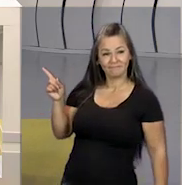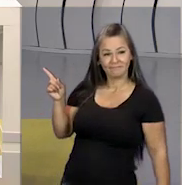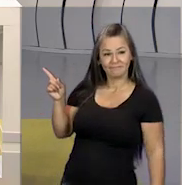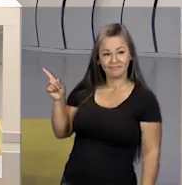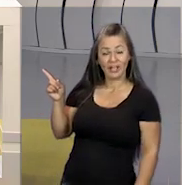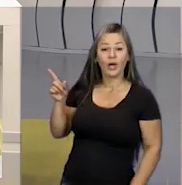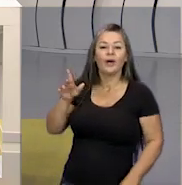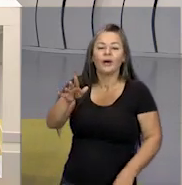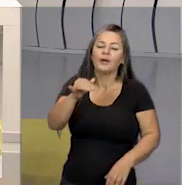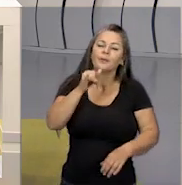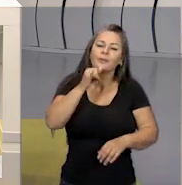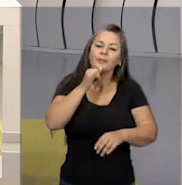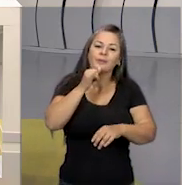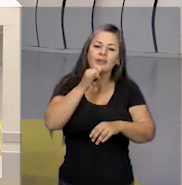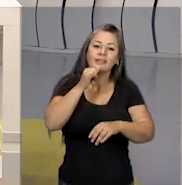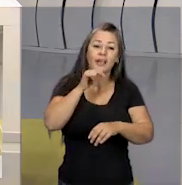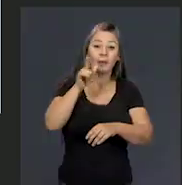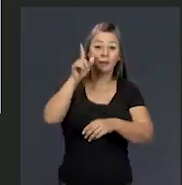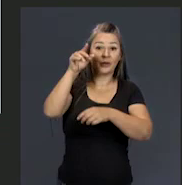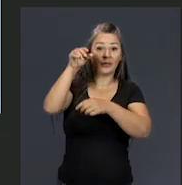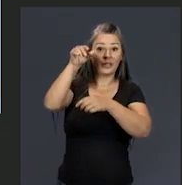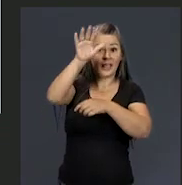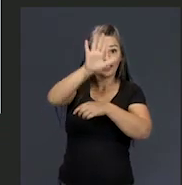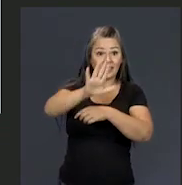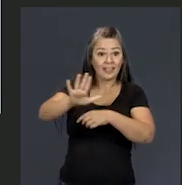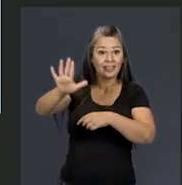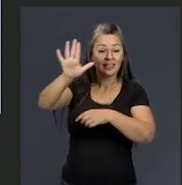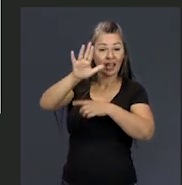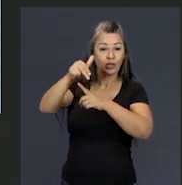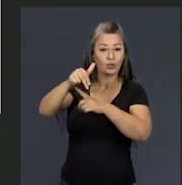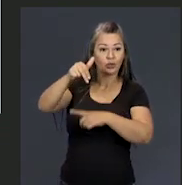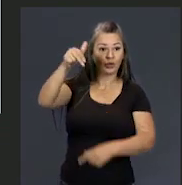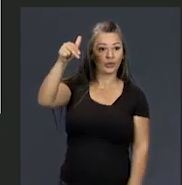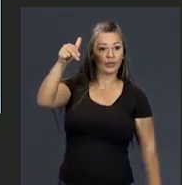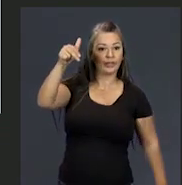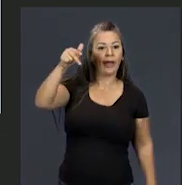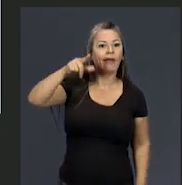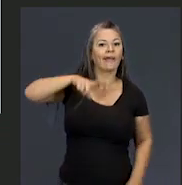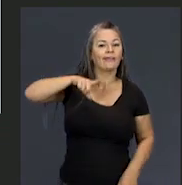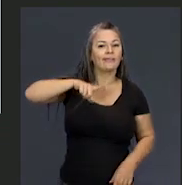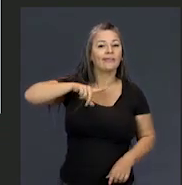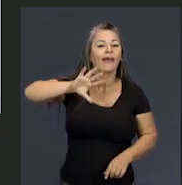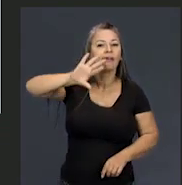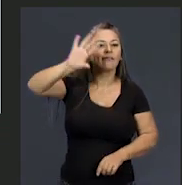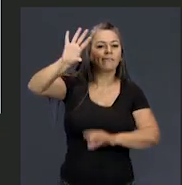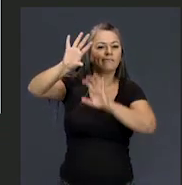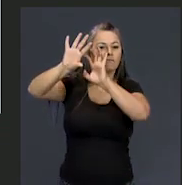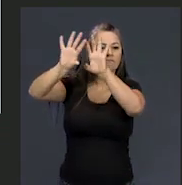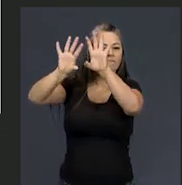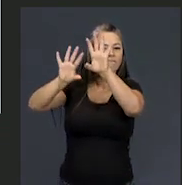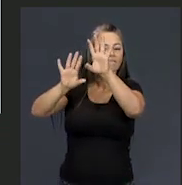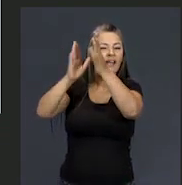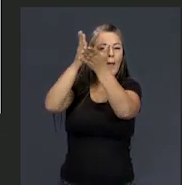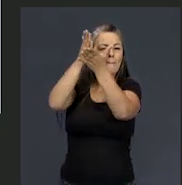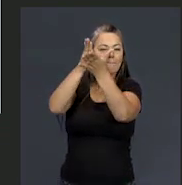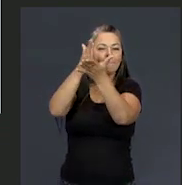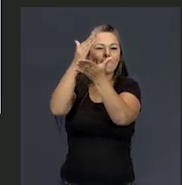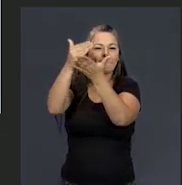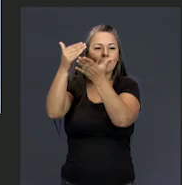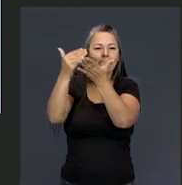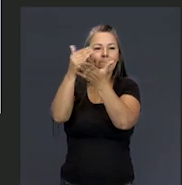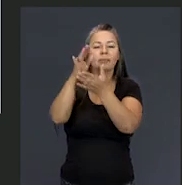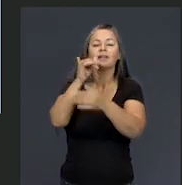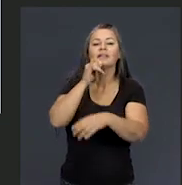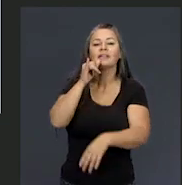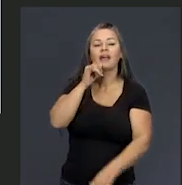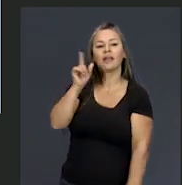de dentro do próprio Nordeste. Olha só que interessante, né? Enquanto você tem a região do meio norte, que é aquela divisa com a